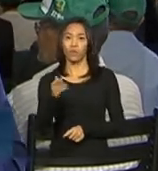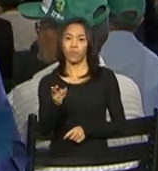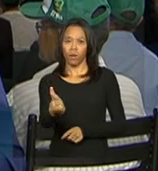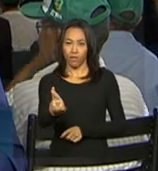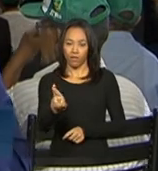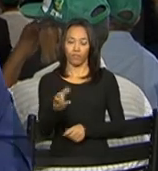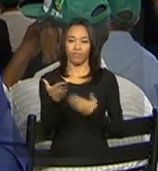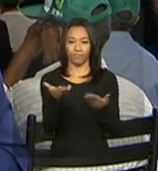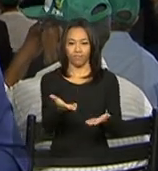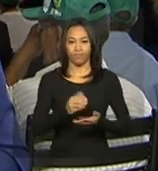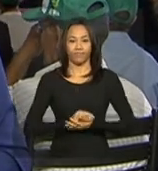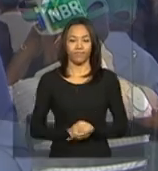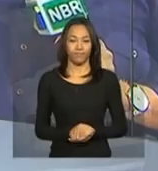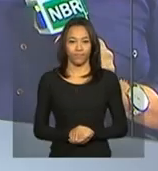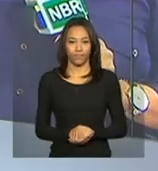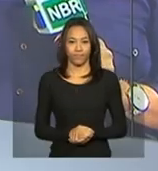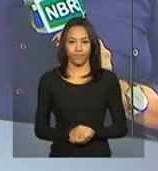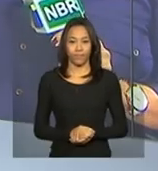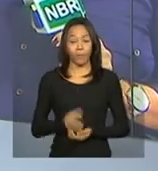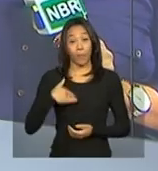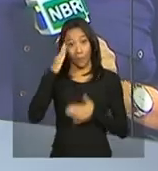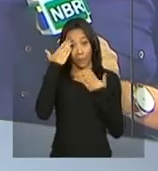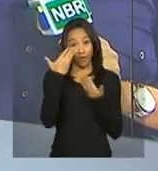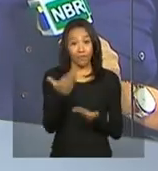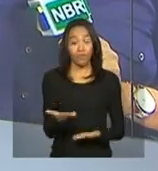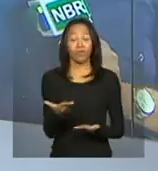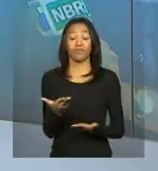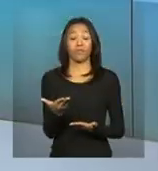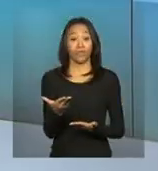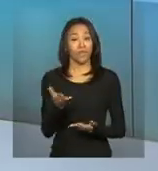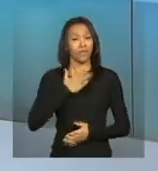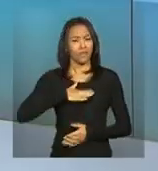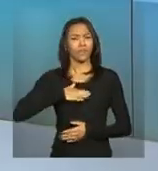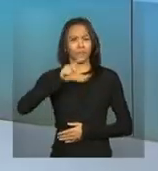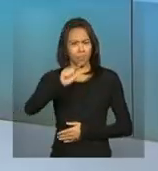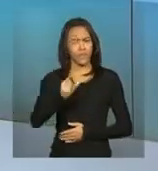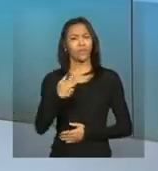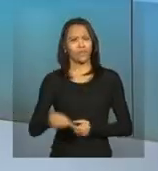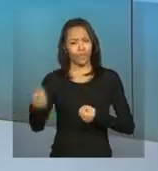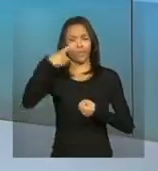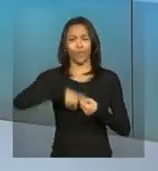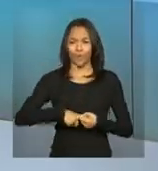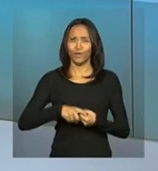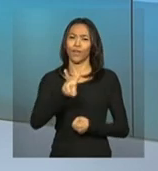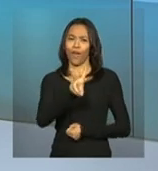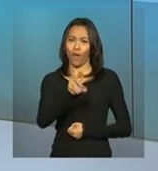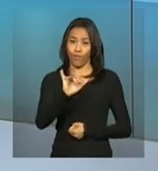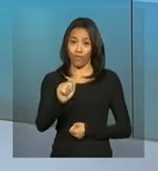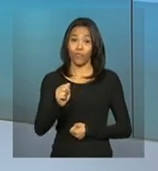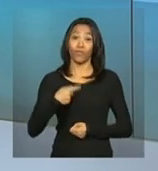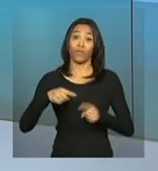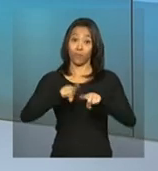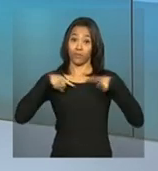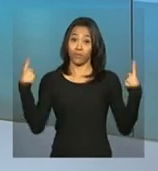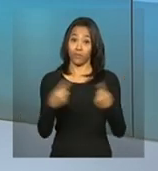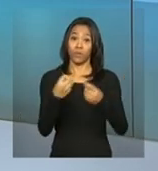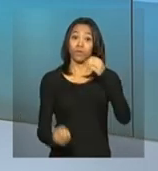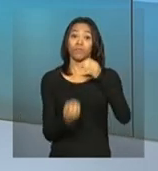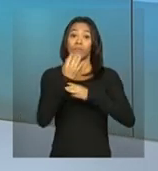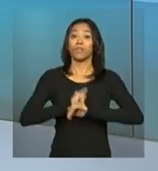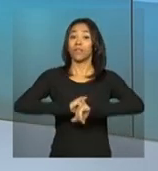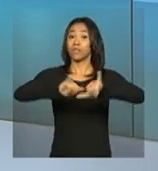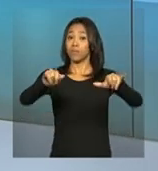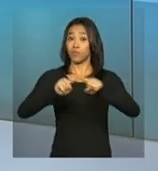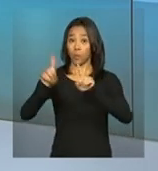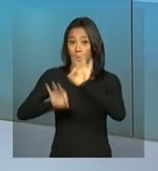www.mda.gov.br. Malu. Obrigada, Daniela. E daqui a pouco a gente volta ao vivo com a cerimônia de lançamento do Plano